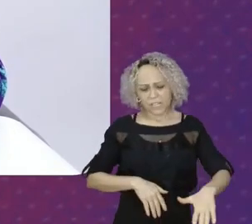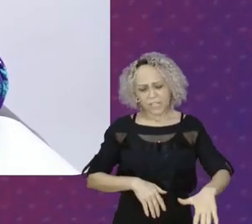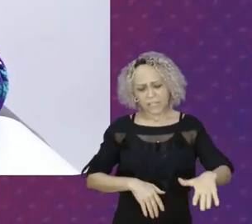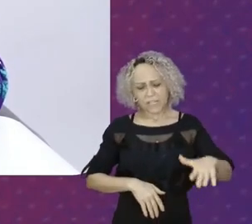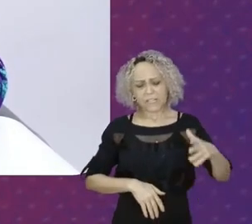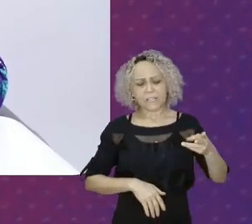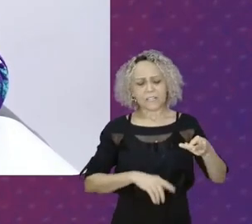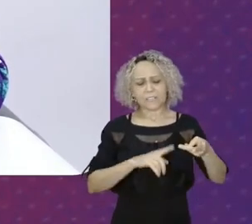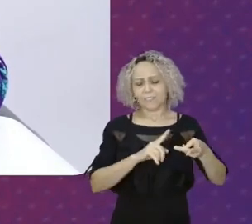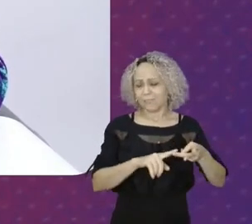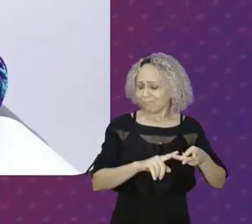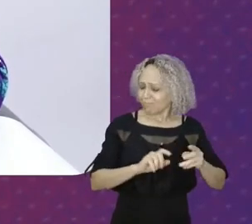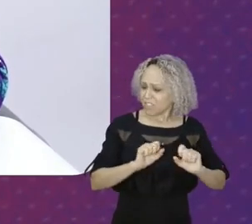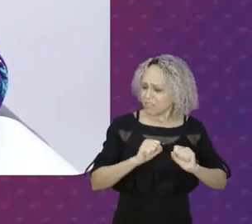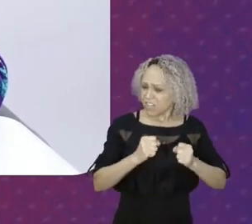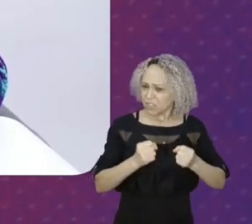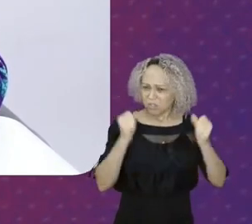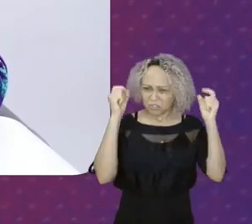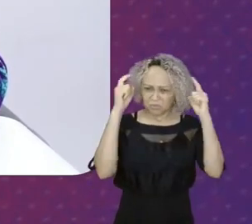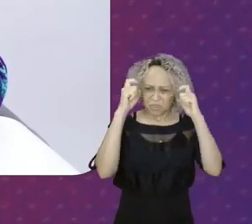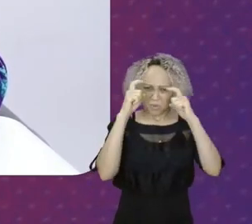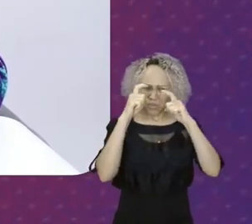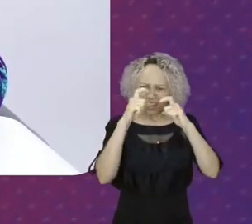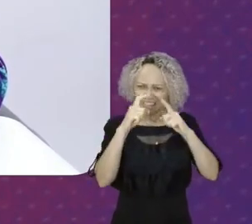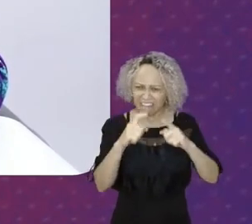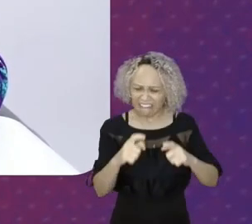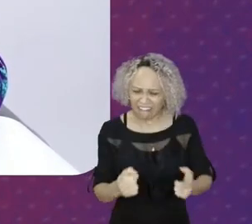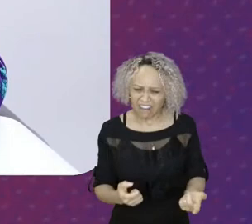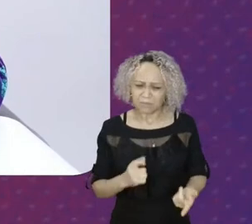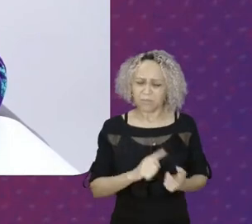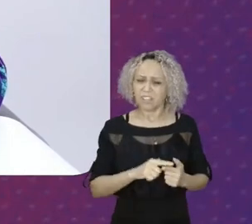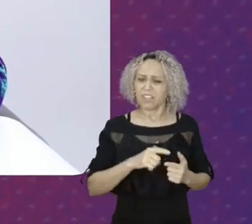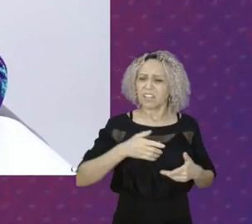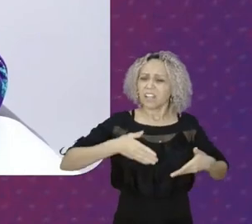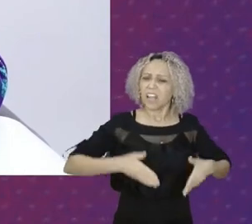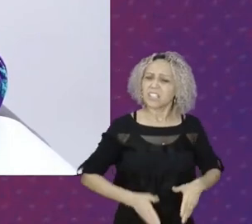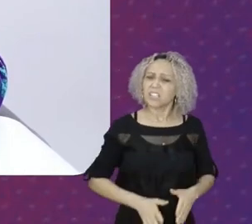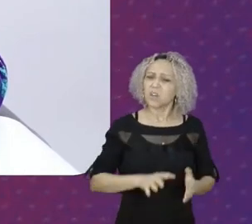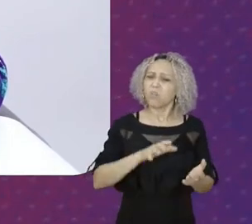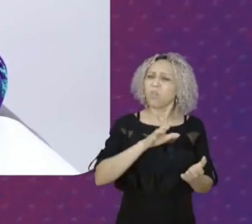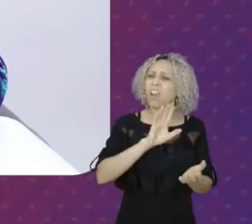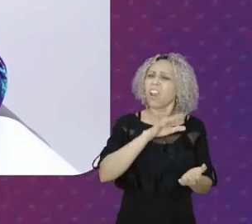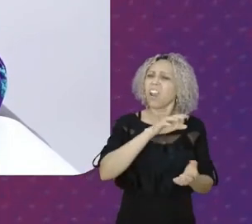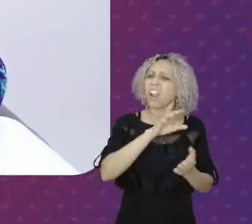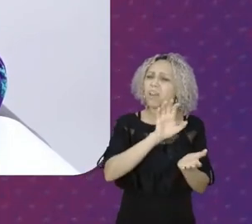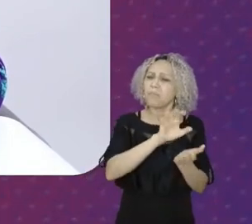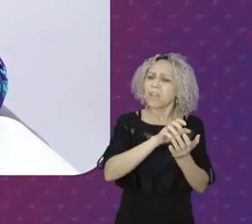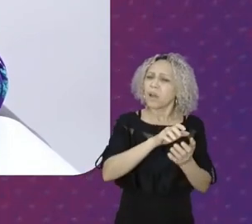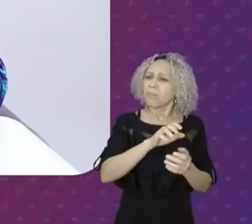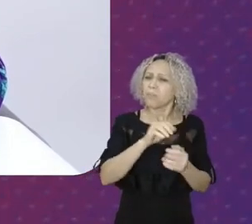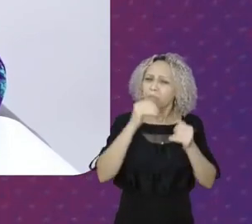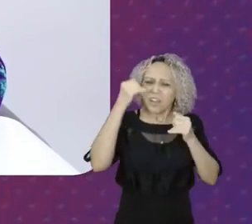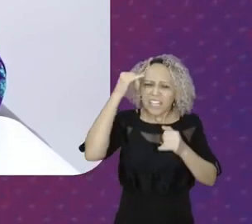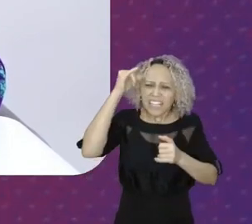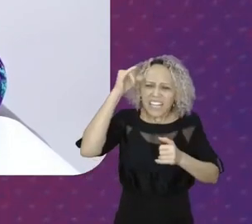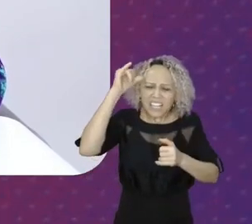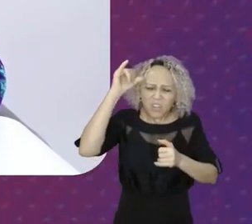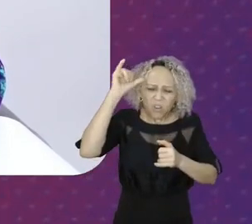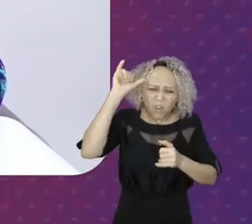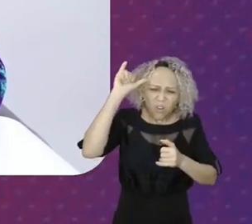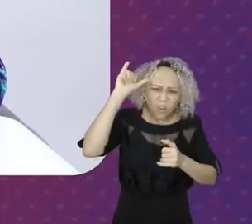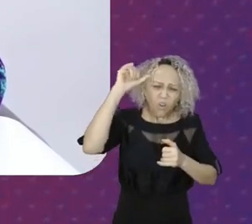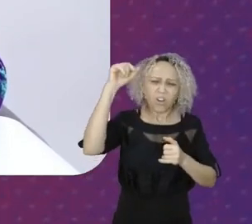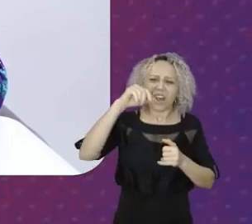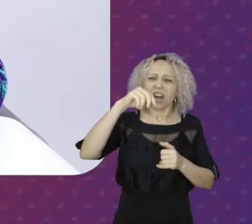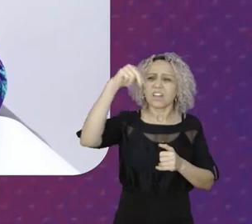essa sensibilidade é importante. Né? Então, ele tem manifestado, por exemplo, acho que uma política pública